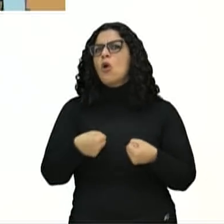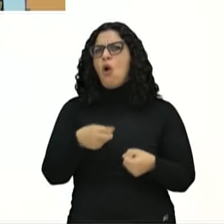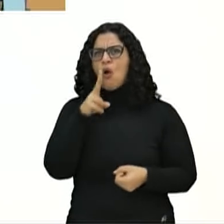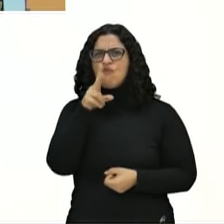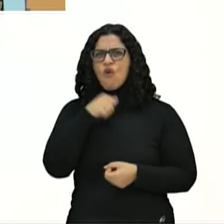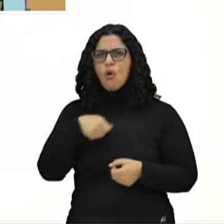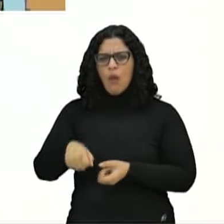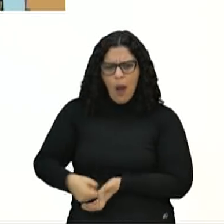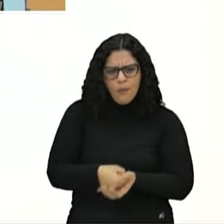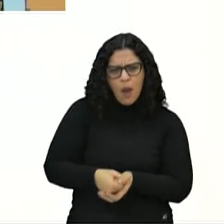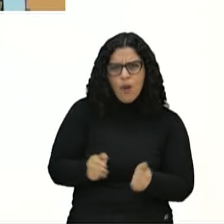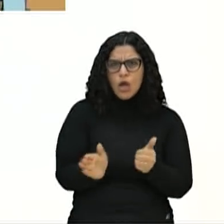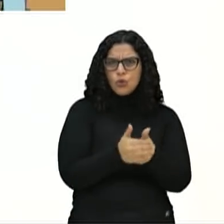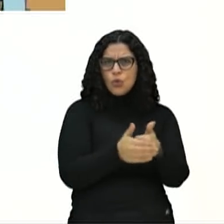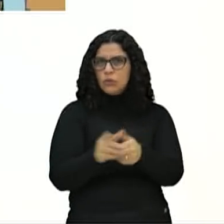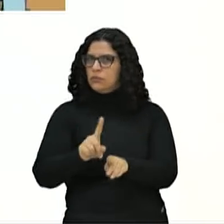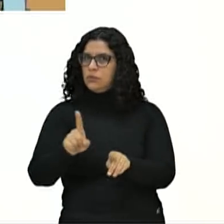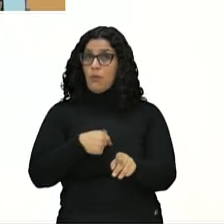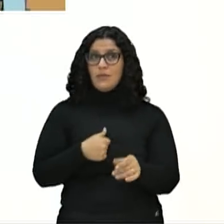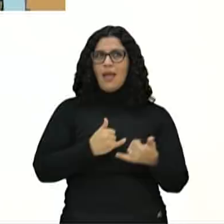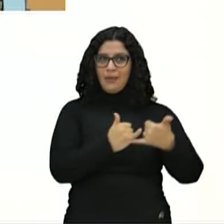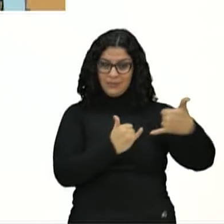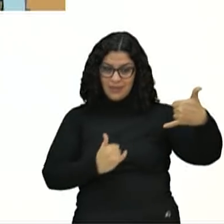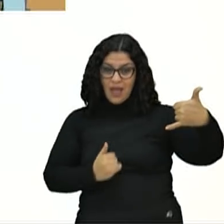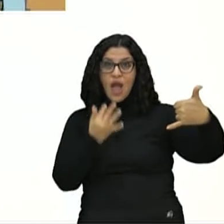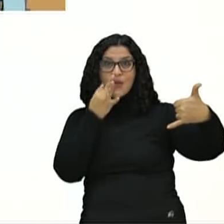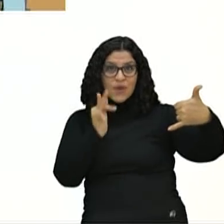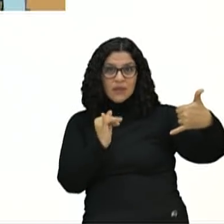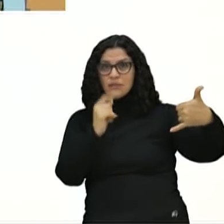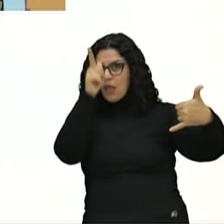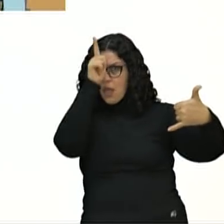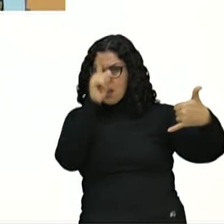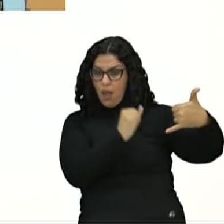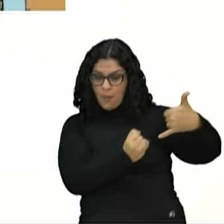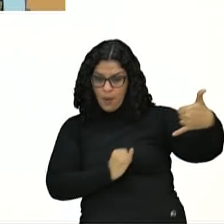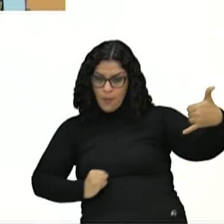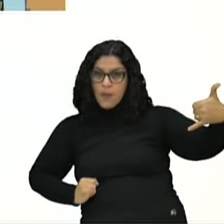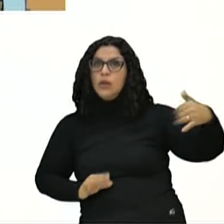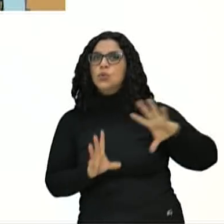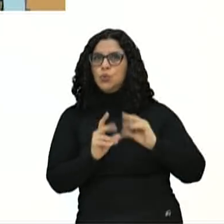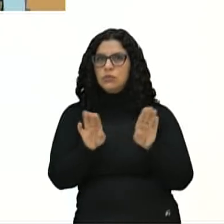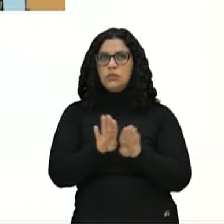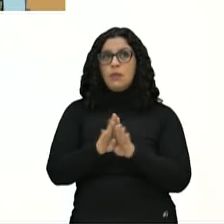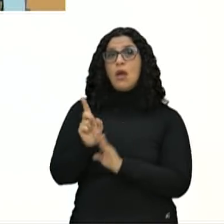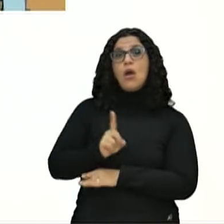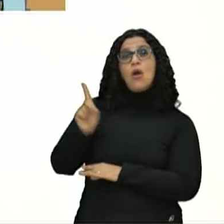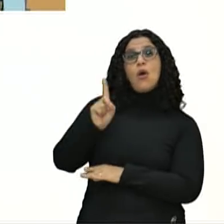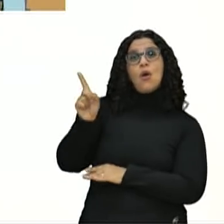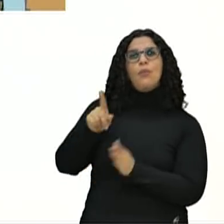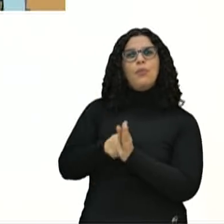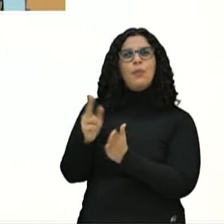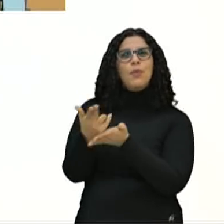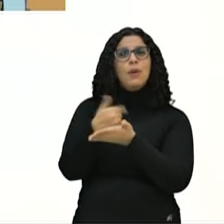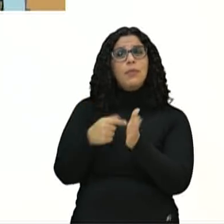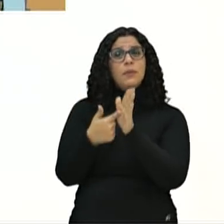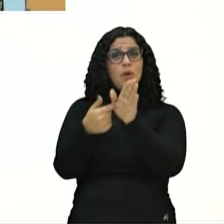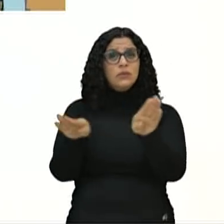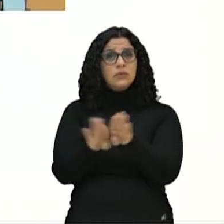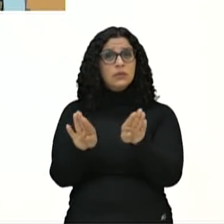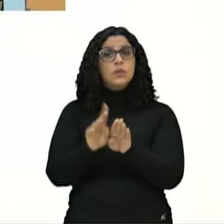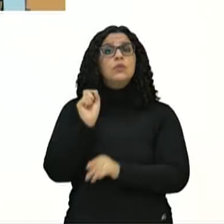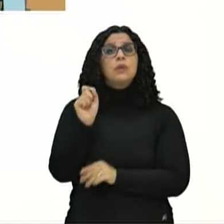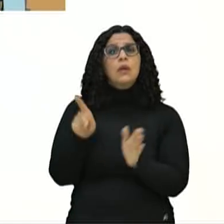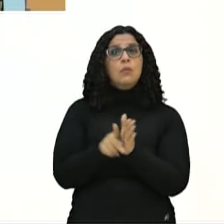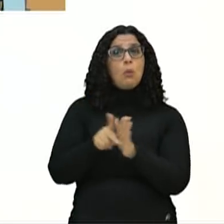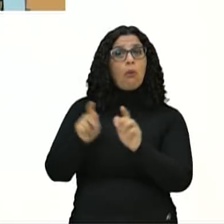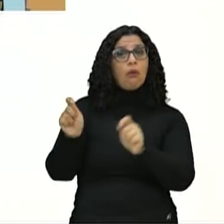tão apurada assim. Já na divisa com a Alemanha, sim, uma linha inteira de defesa. No mapinha do teu lado direito, mostra, então,